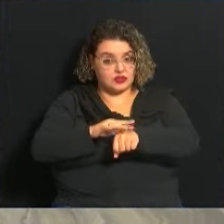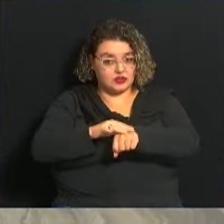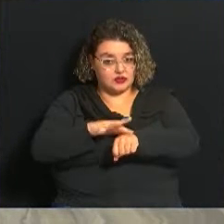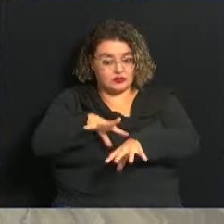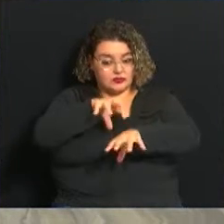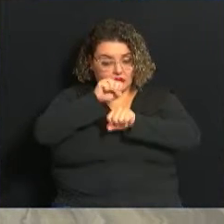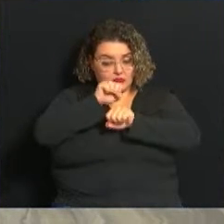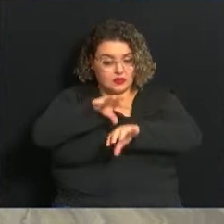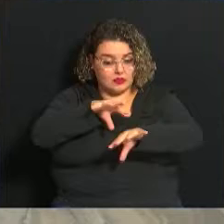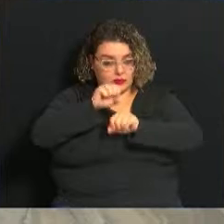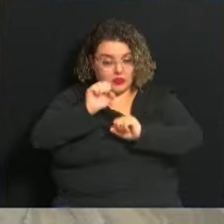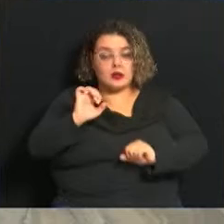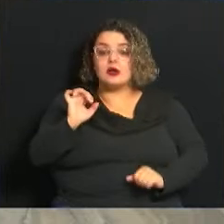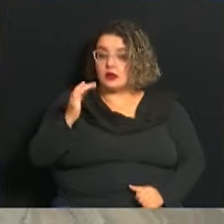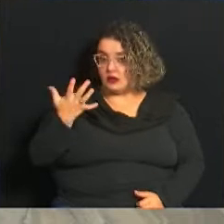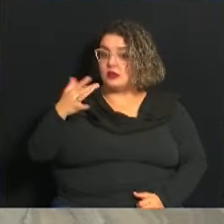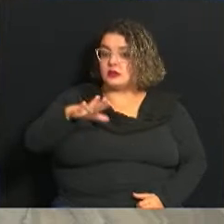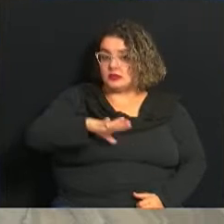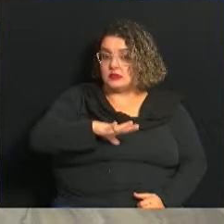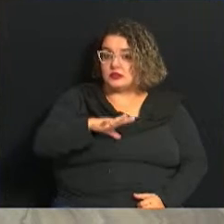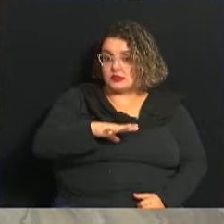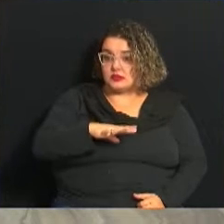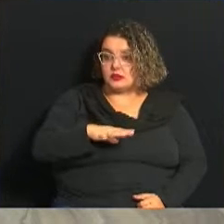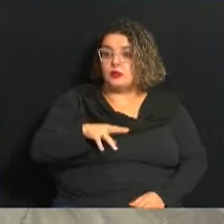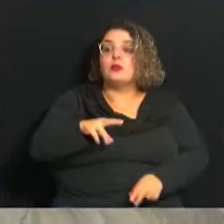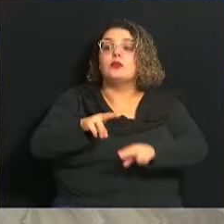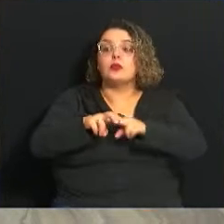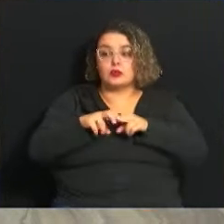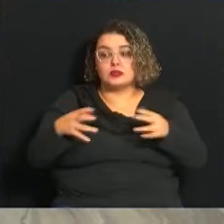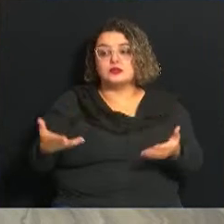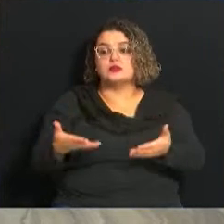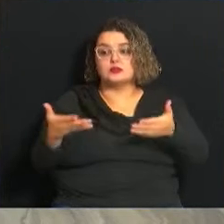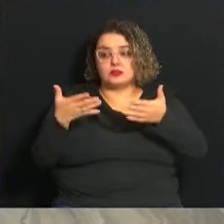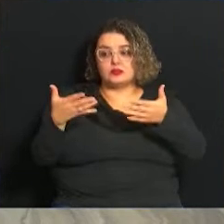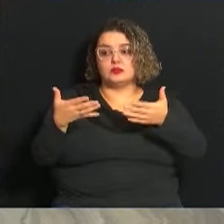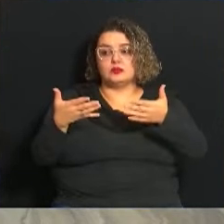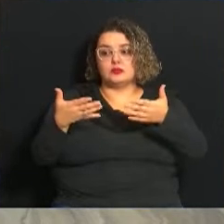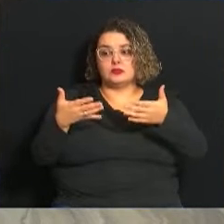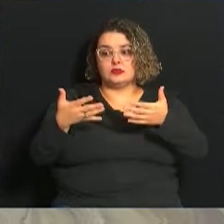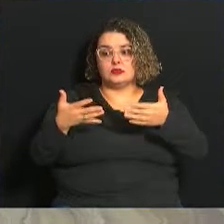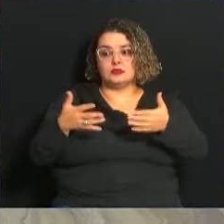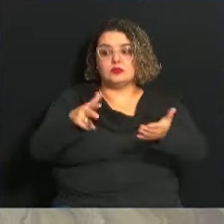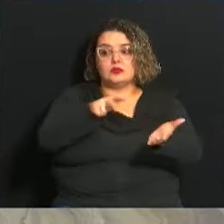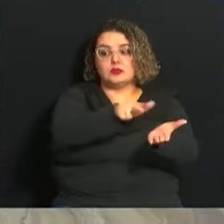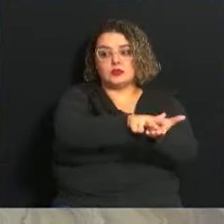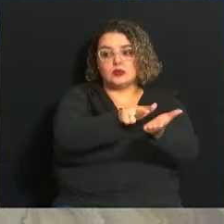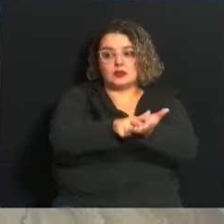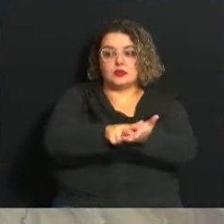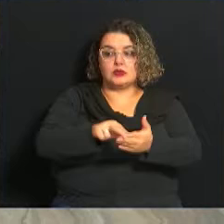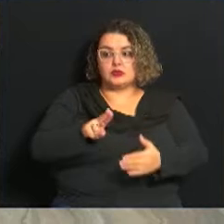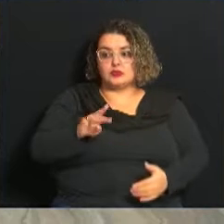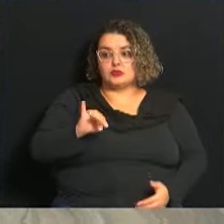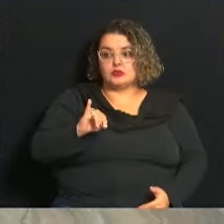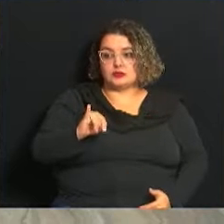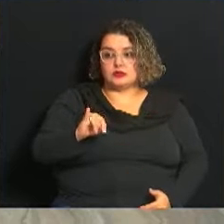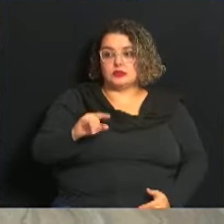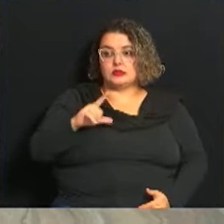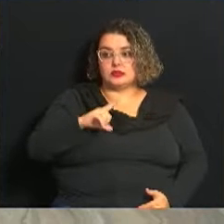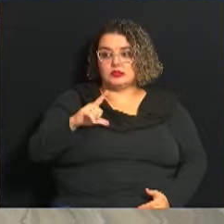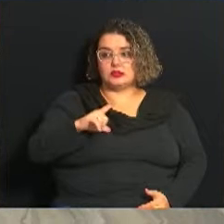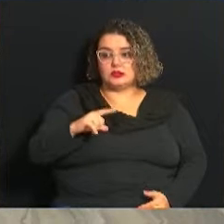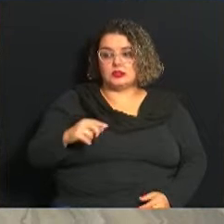aí acontecendo aqui na cidade, por isso motivando essa internação em leitos de UTI. Nós temos no